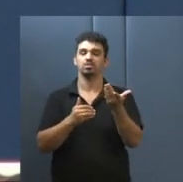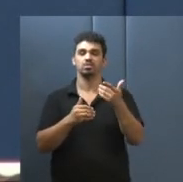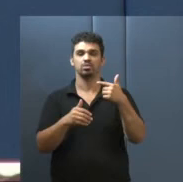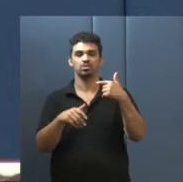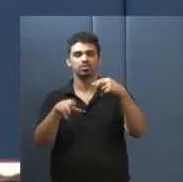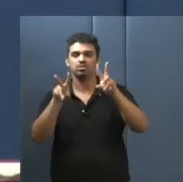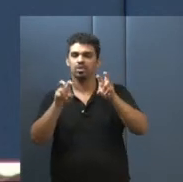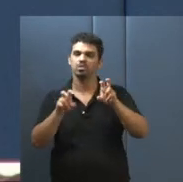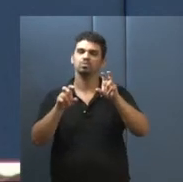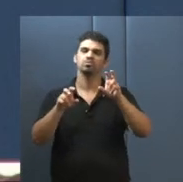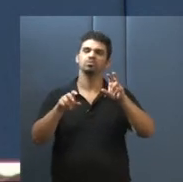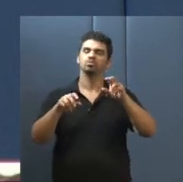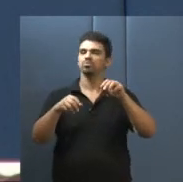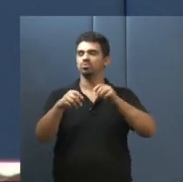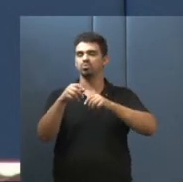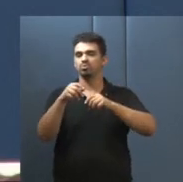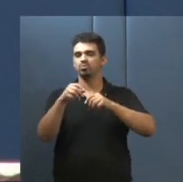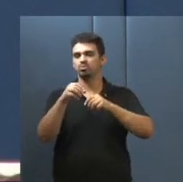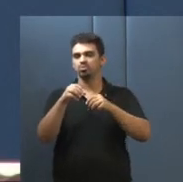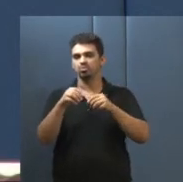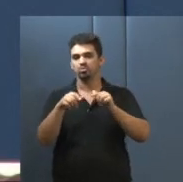operacionais